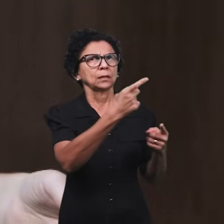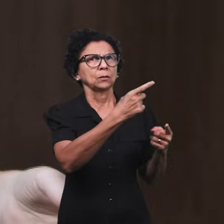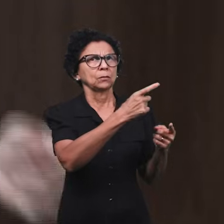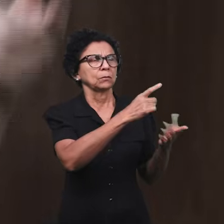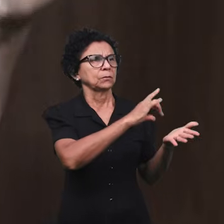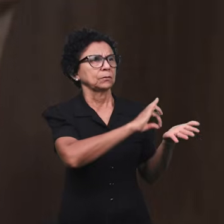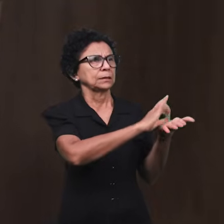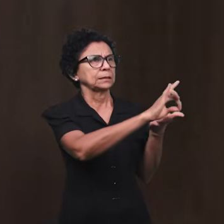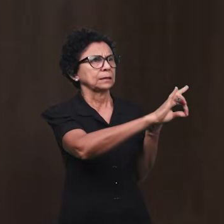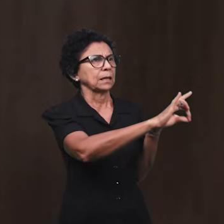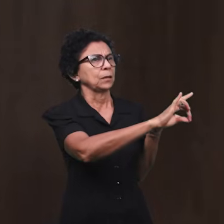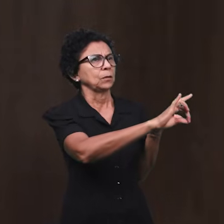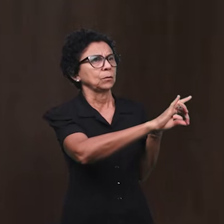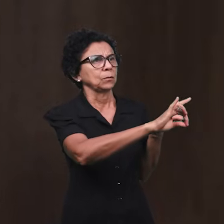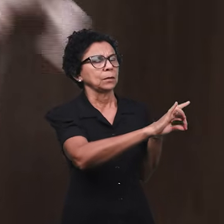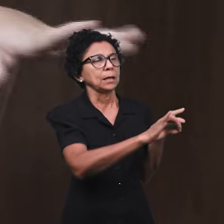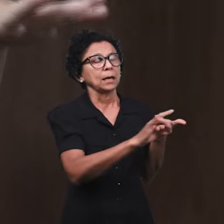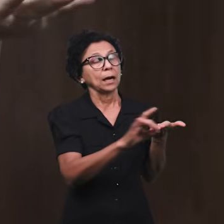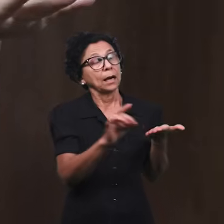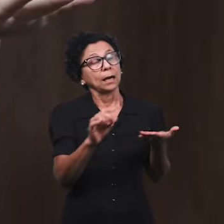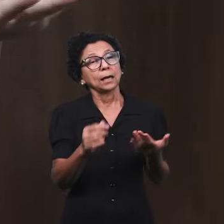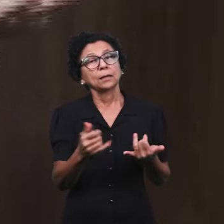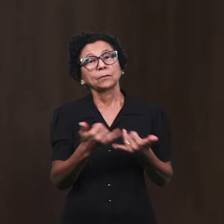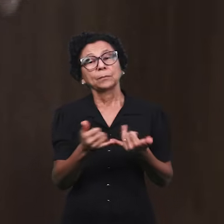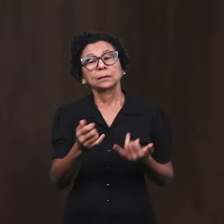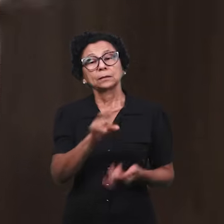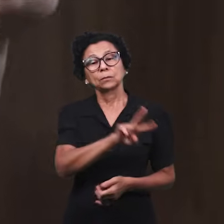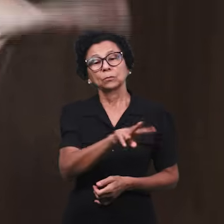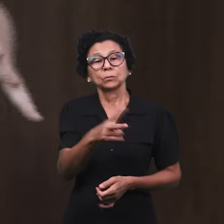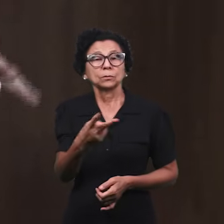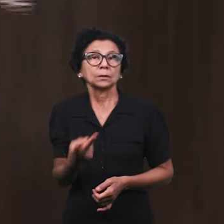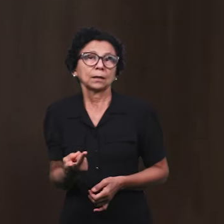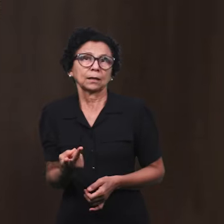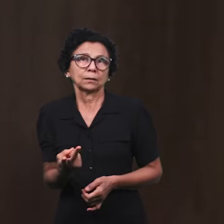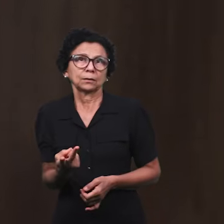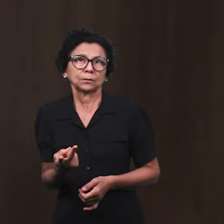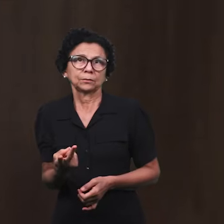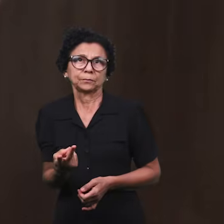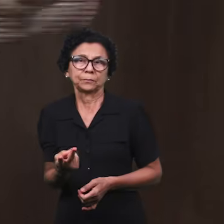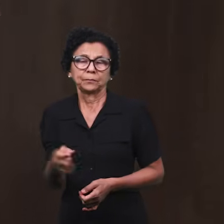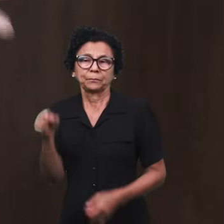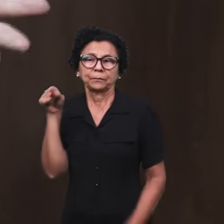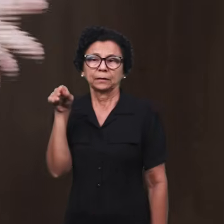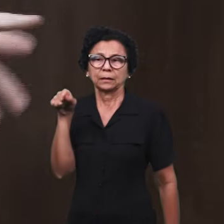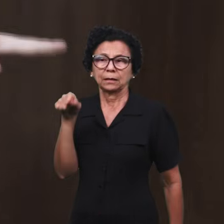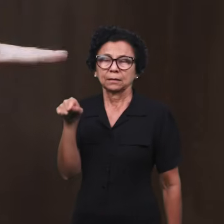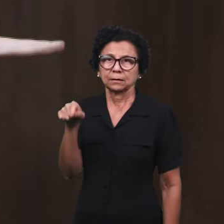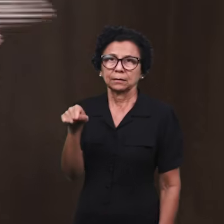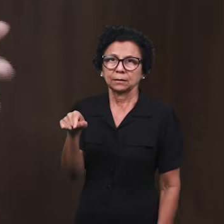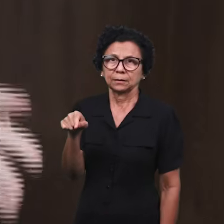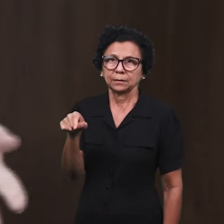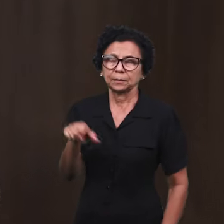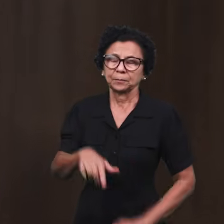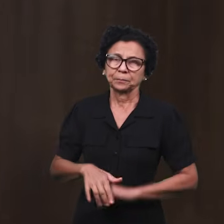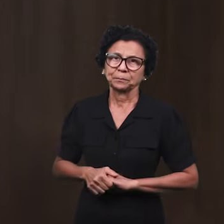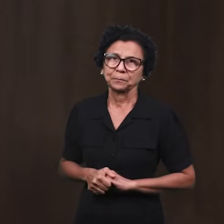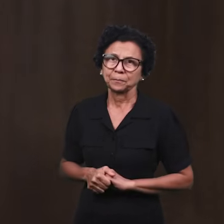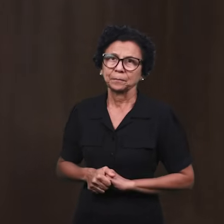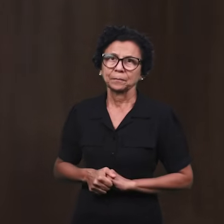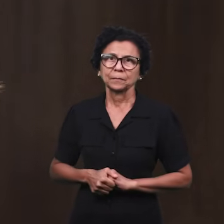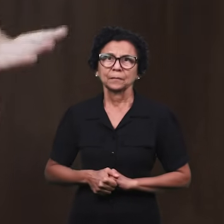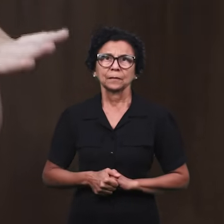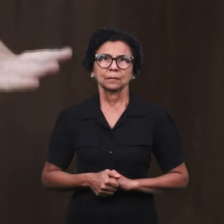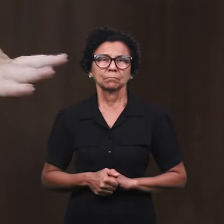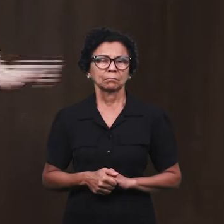Davi. Para o surdo, porque primeiro eu mostro o filisteu. Primeiro eu tenho que mostrar o grupo aqui. Esse é o inimigo. Davi estava aqui,